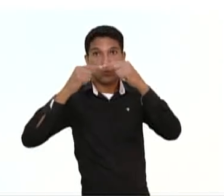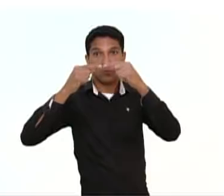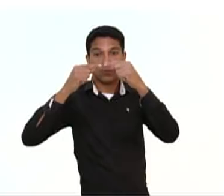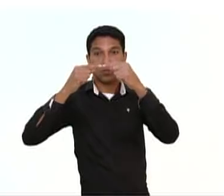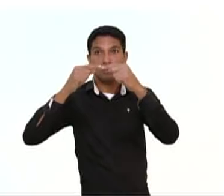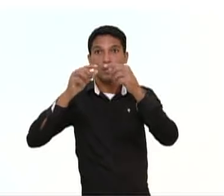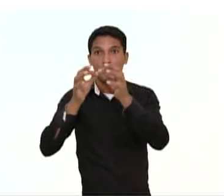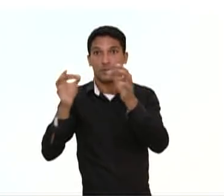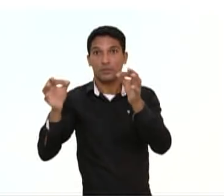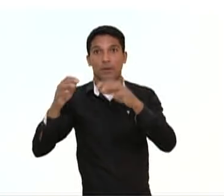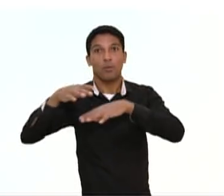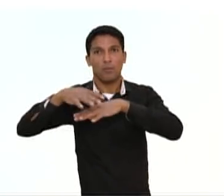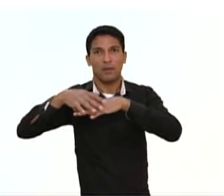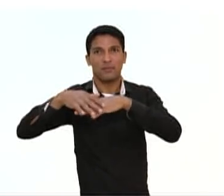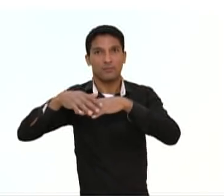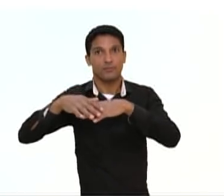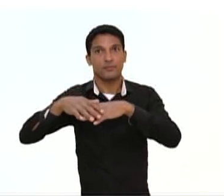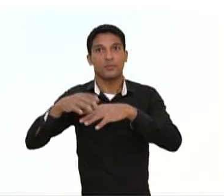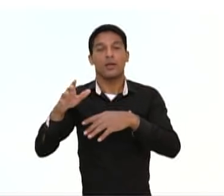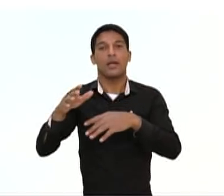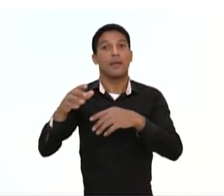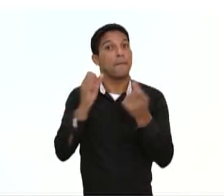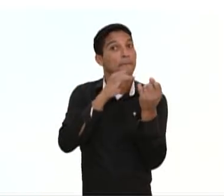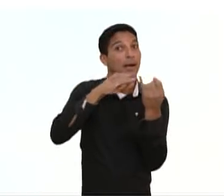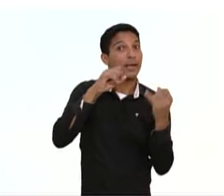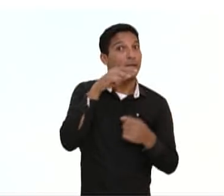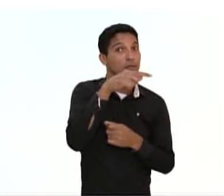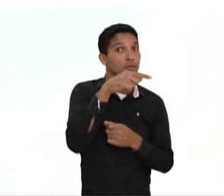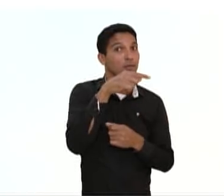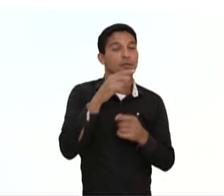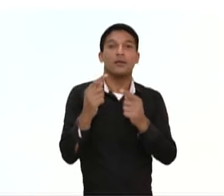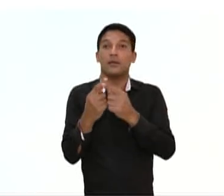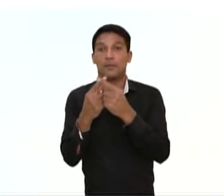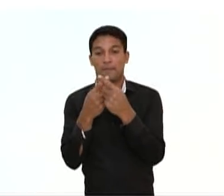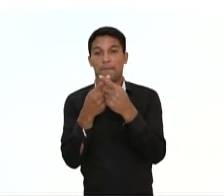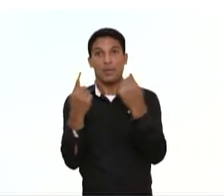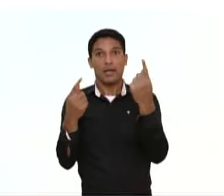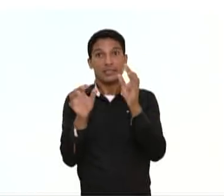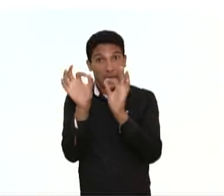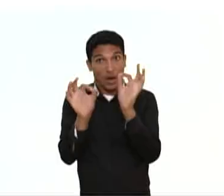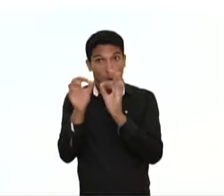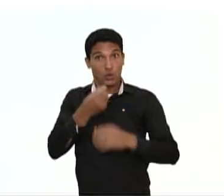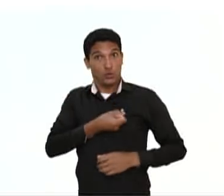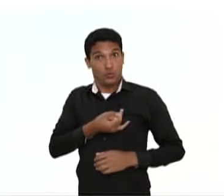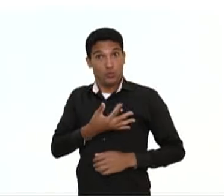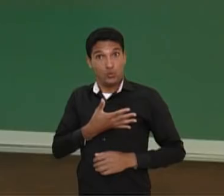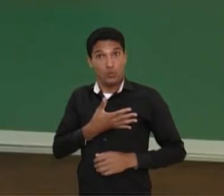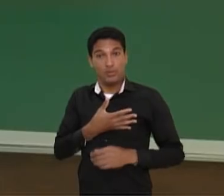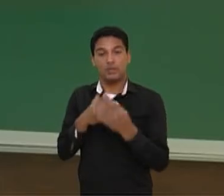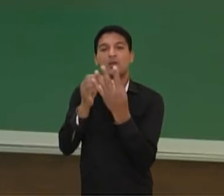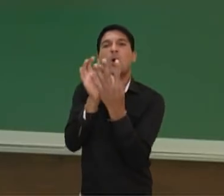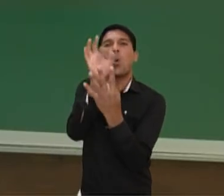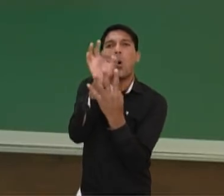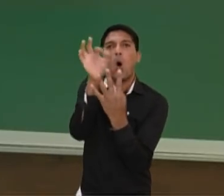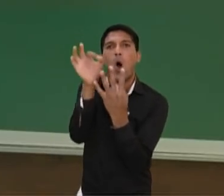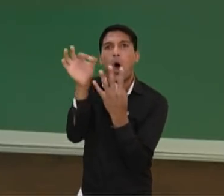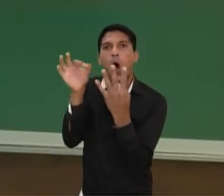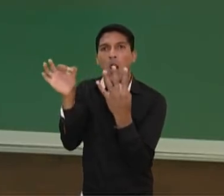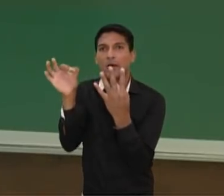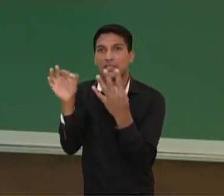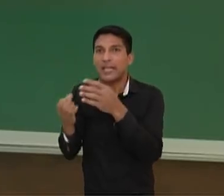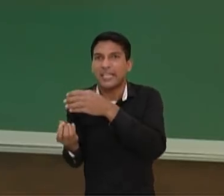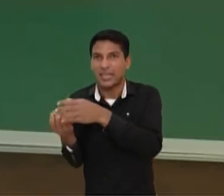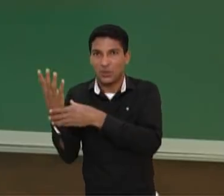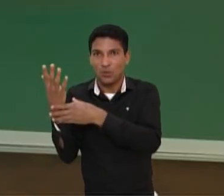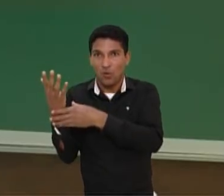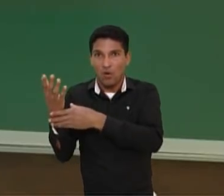é semelhante ao arranjo, porém, a ordem em que os elementos aparecem não define um agrupamento novo.